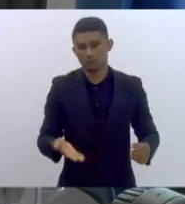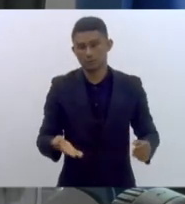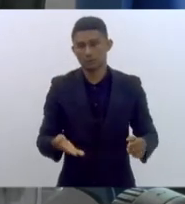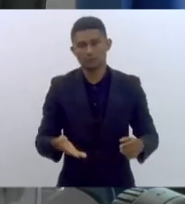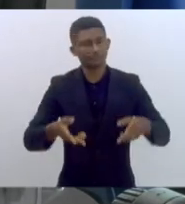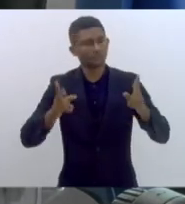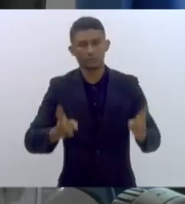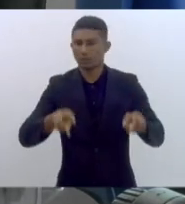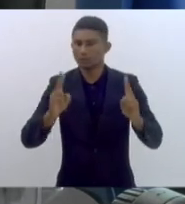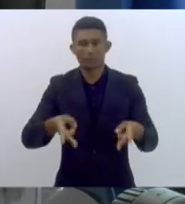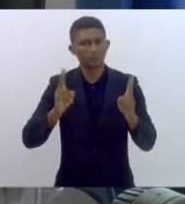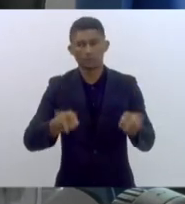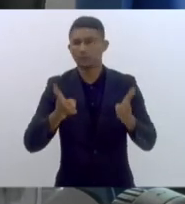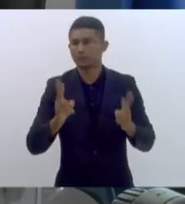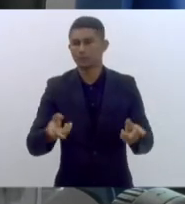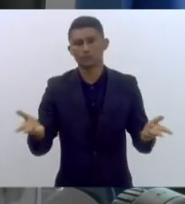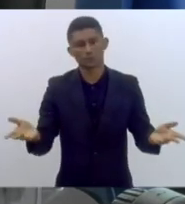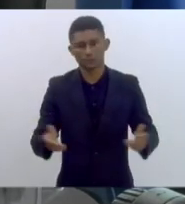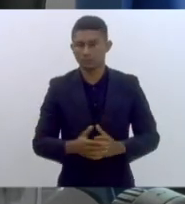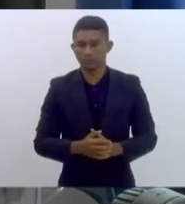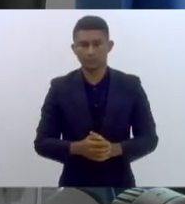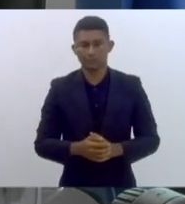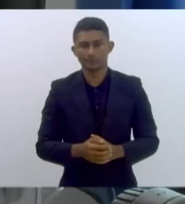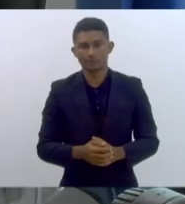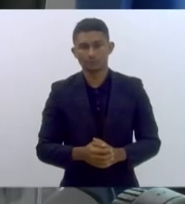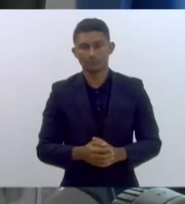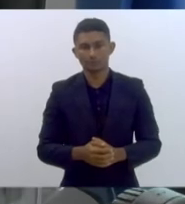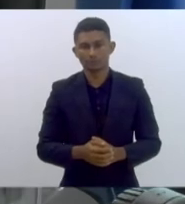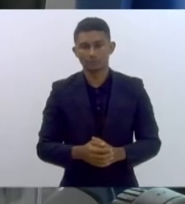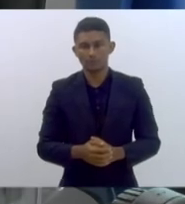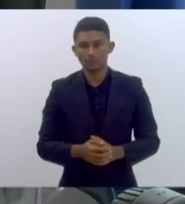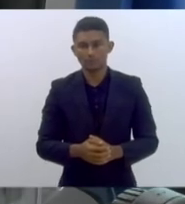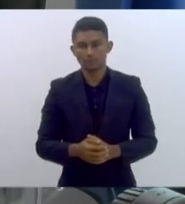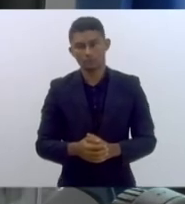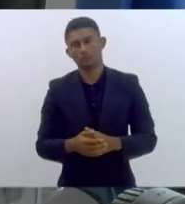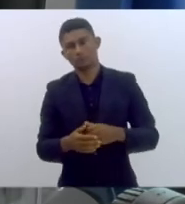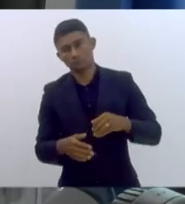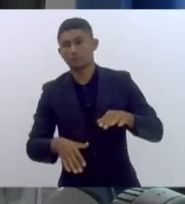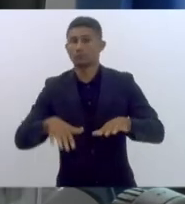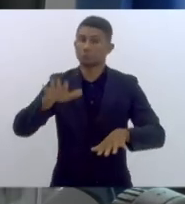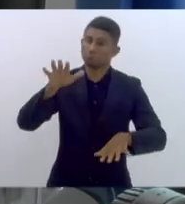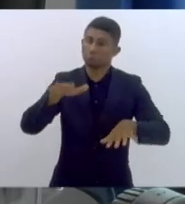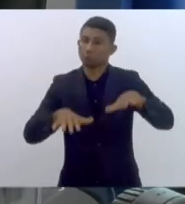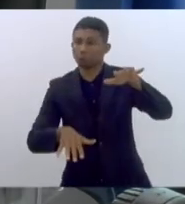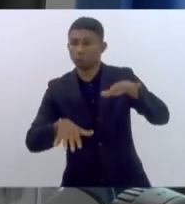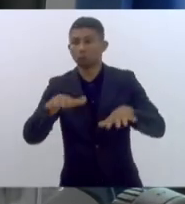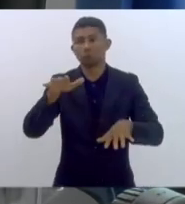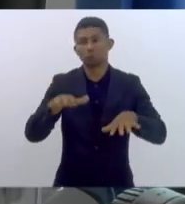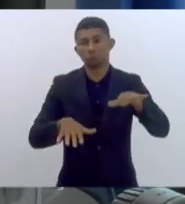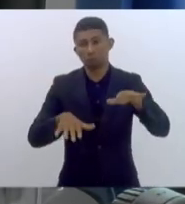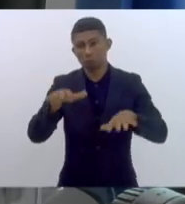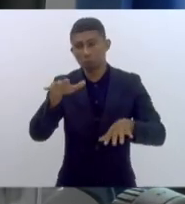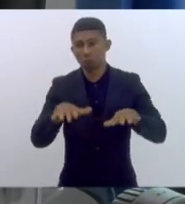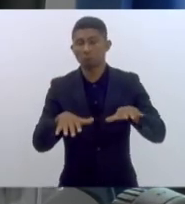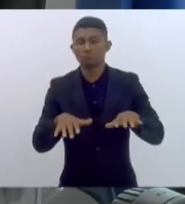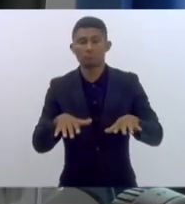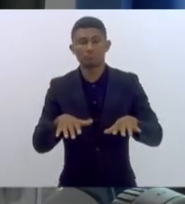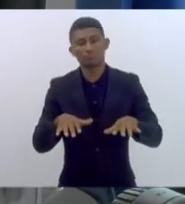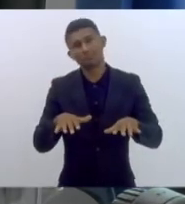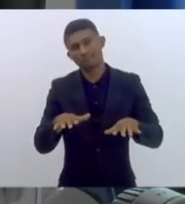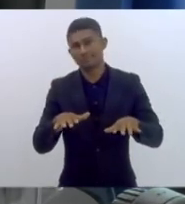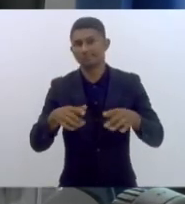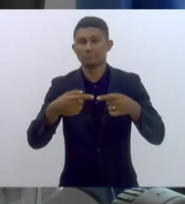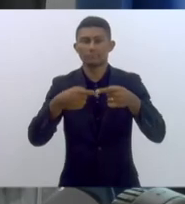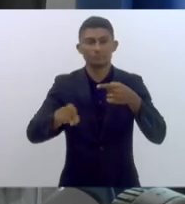Sempre será maior que taxa Selic, em tese. Pode chegar um momento que isso não seja